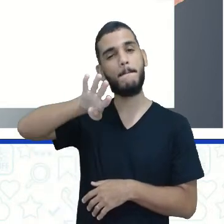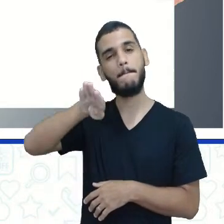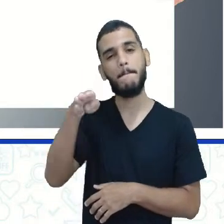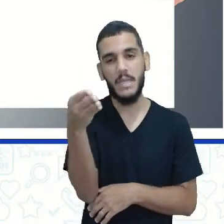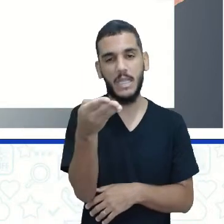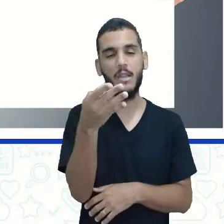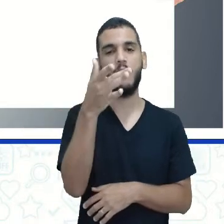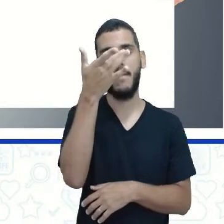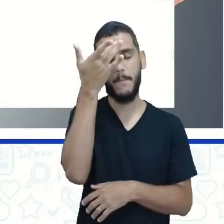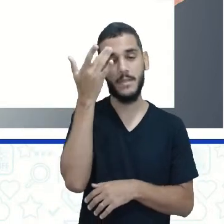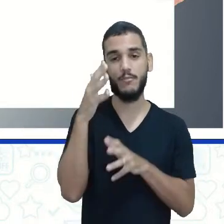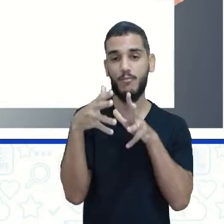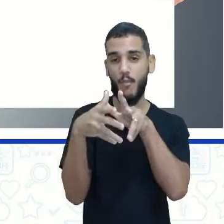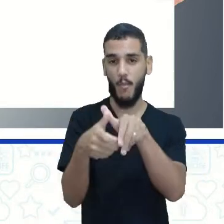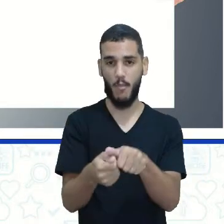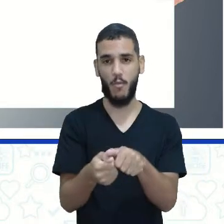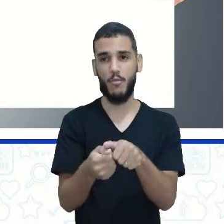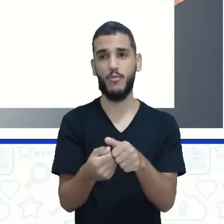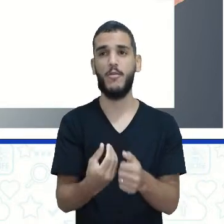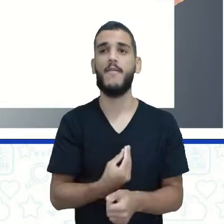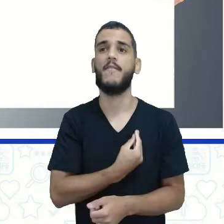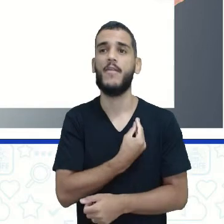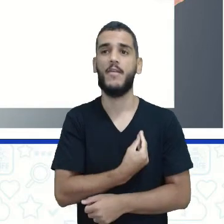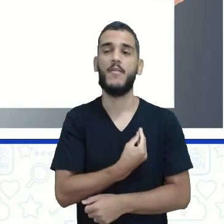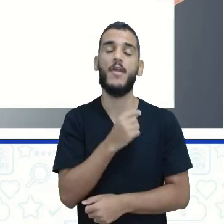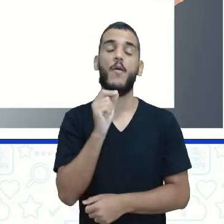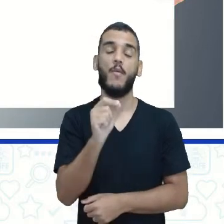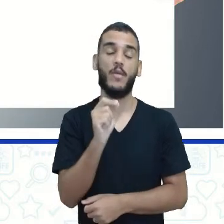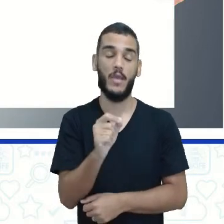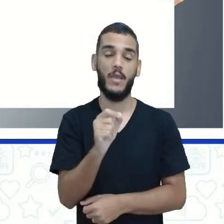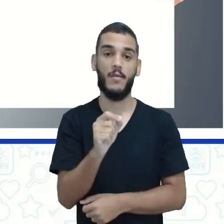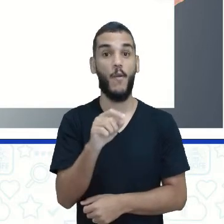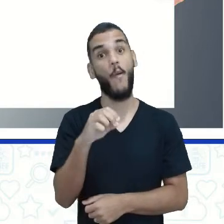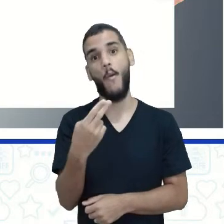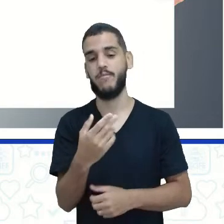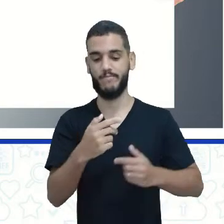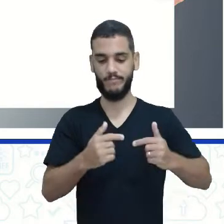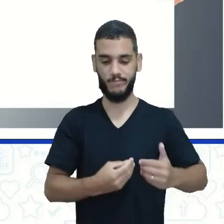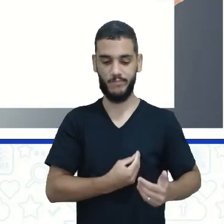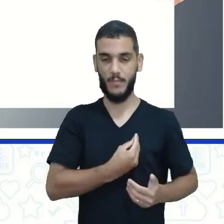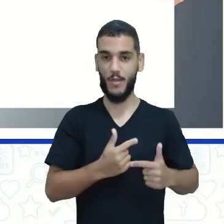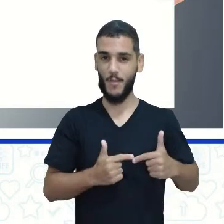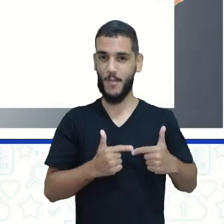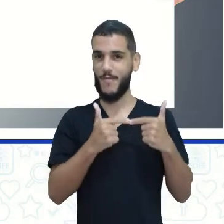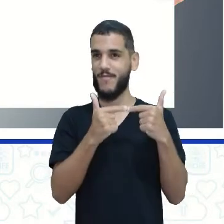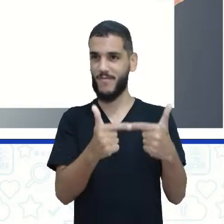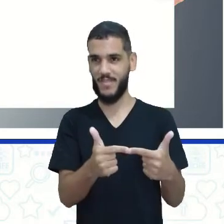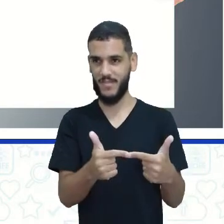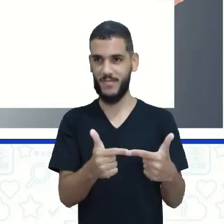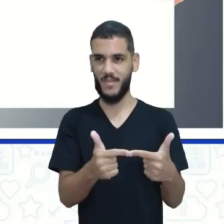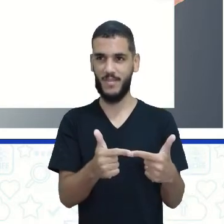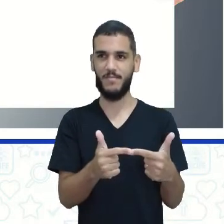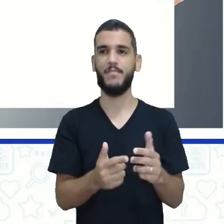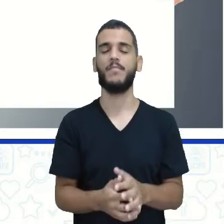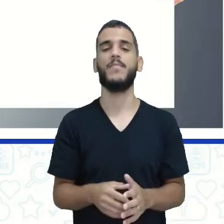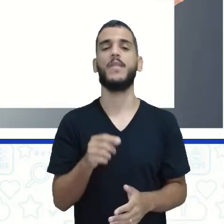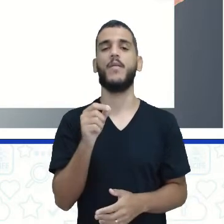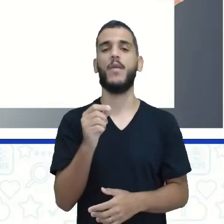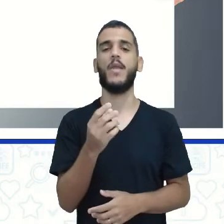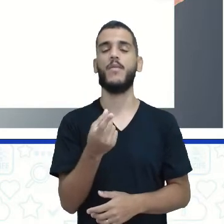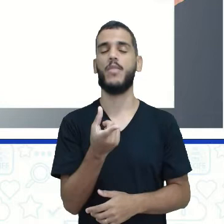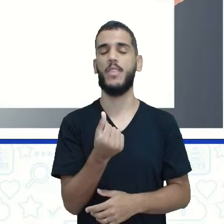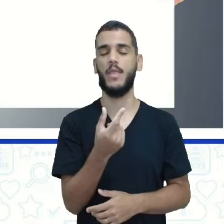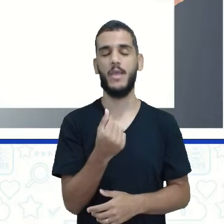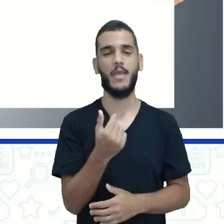pessoas no mundo vivem, ou melhor, sobrevivem com uma renda diária que não ultrapassa $1.